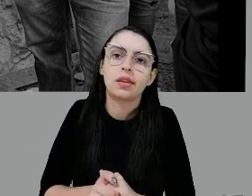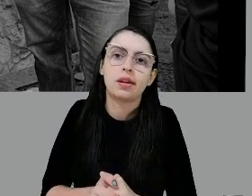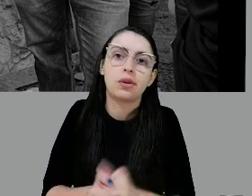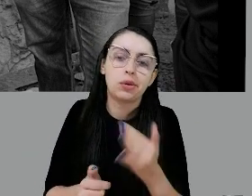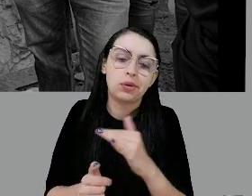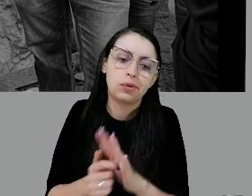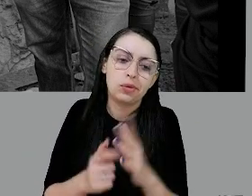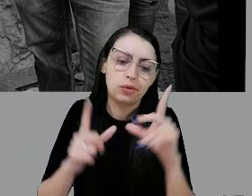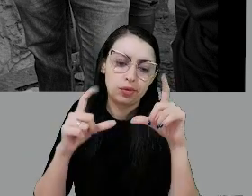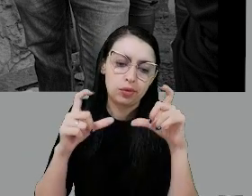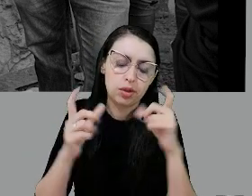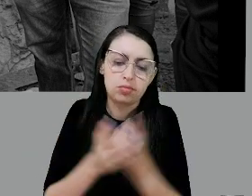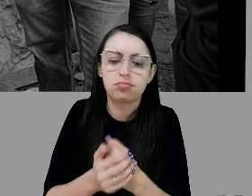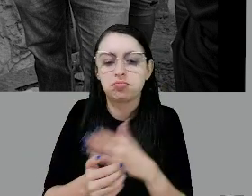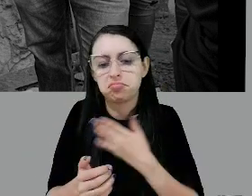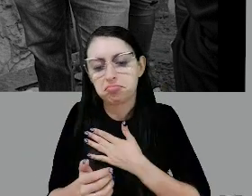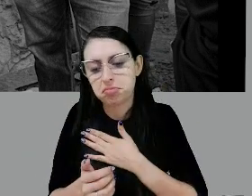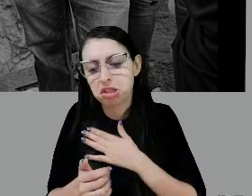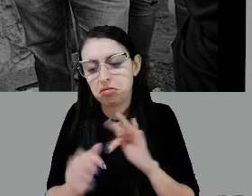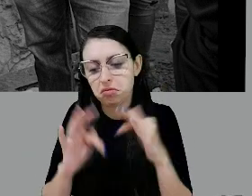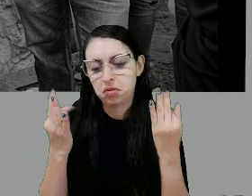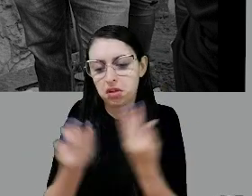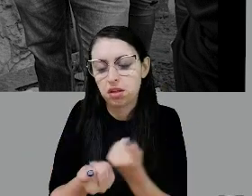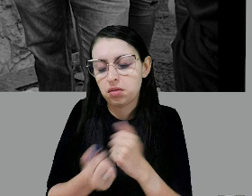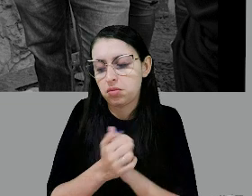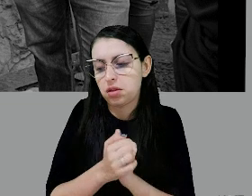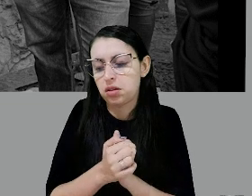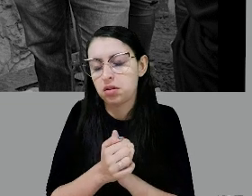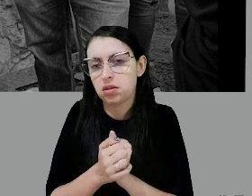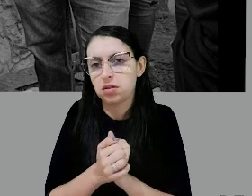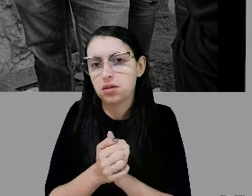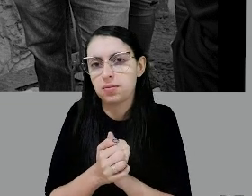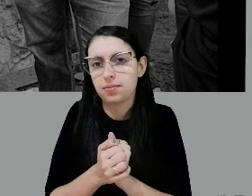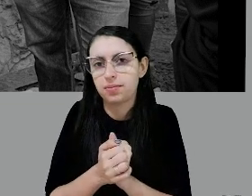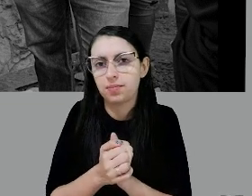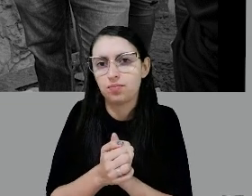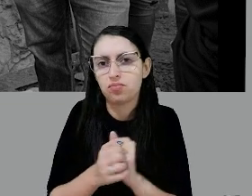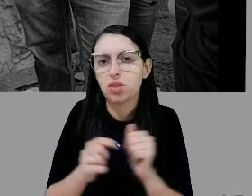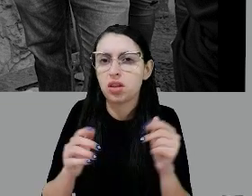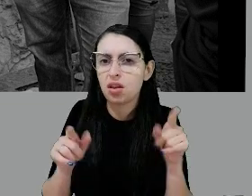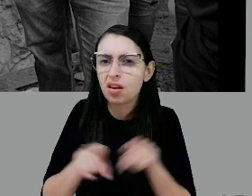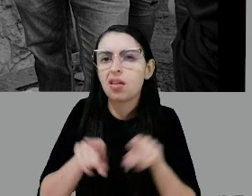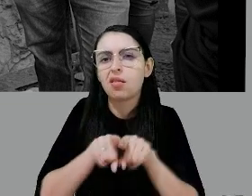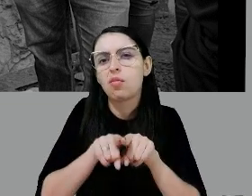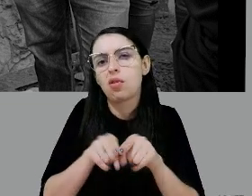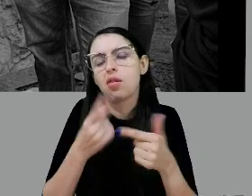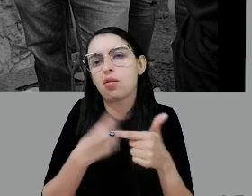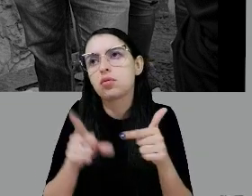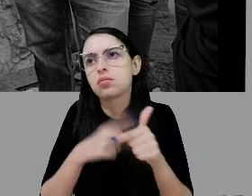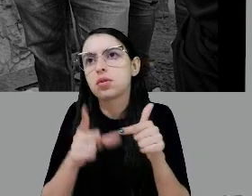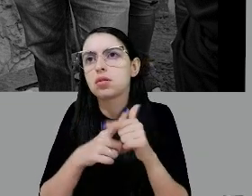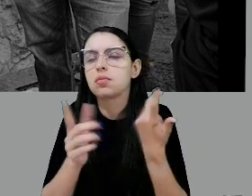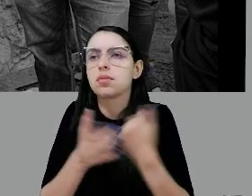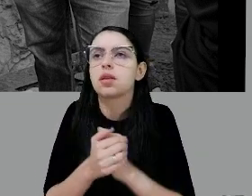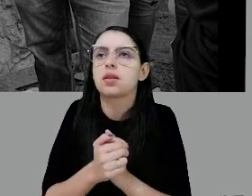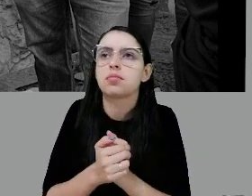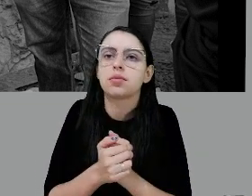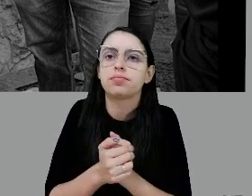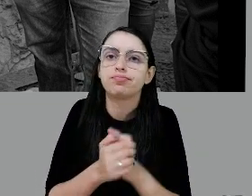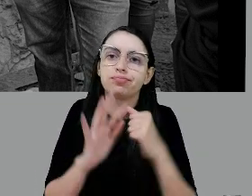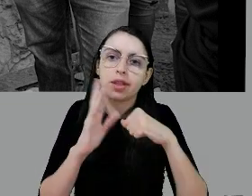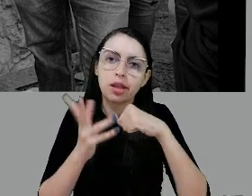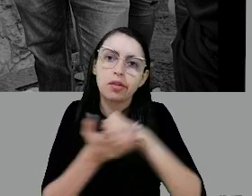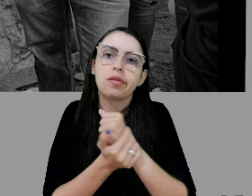foto particular, porque eu tive um caso na minha família, de uma familiar que estava passando pelo mesmo problema, um câncer, e